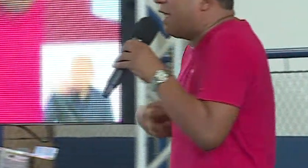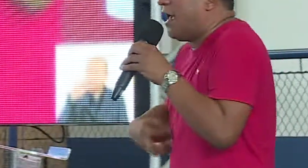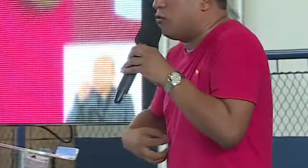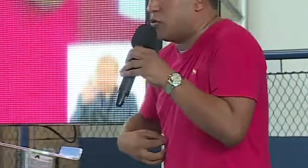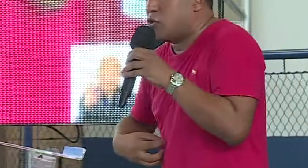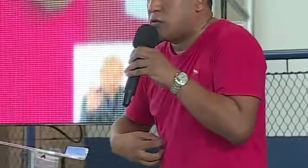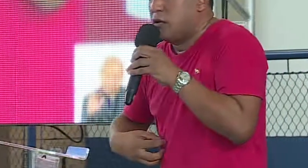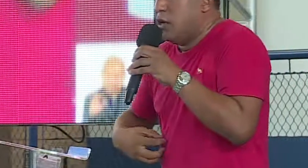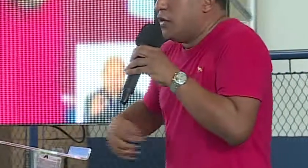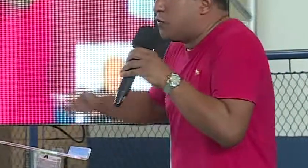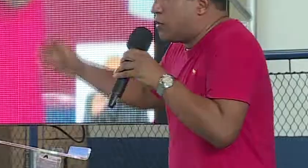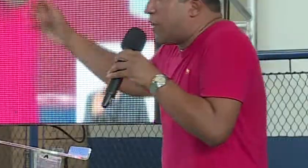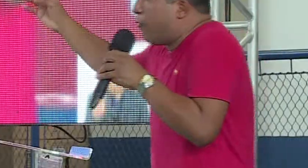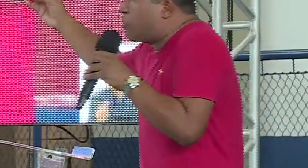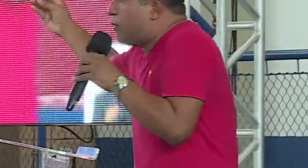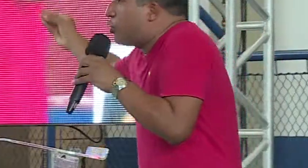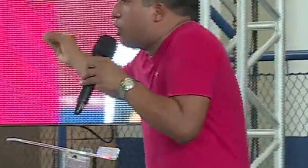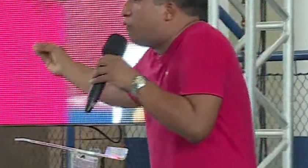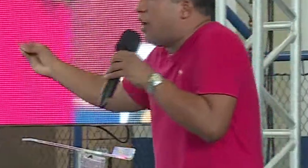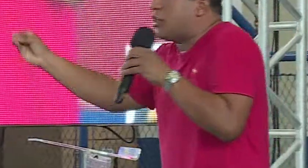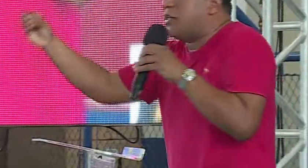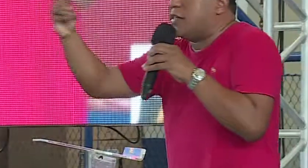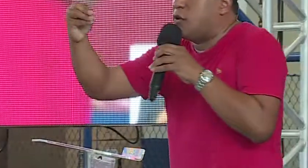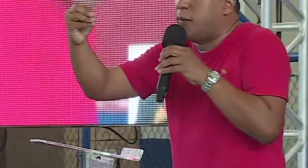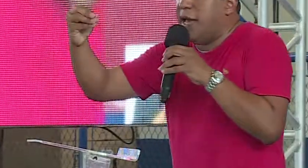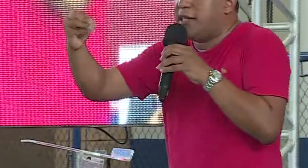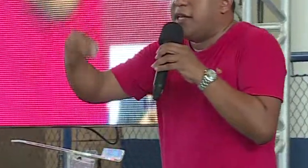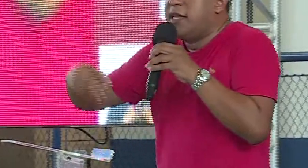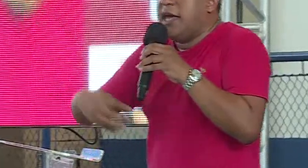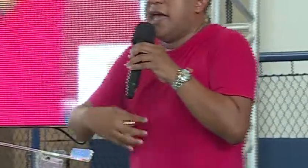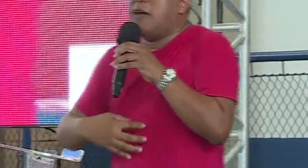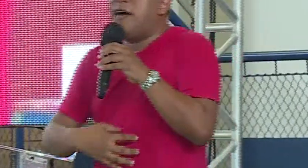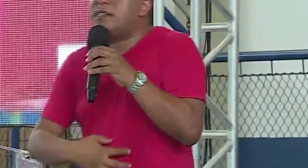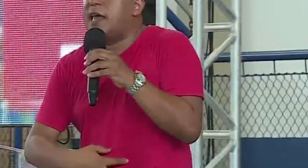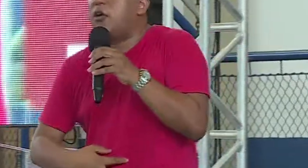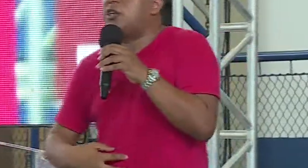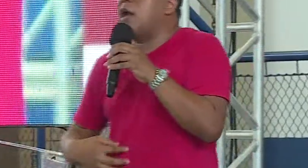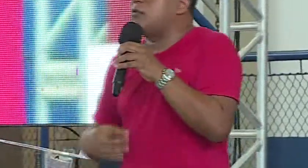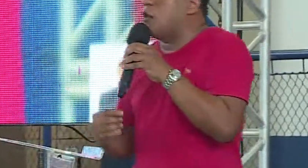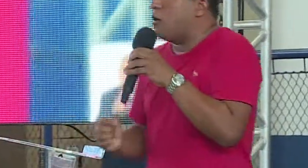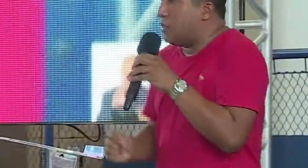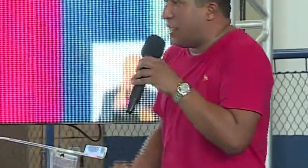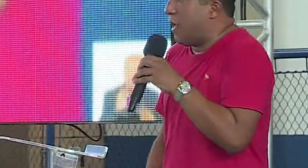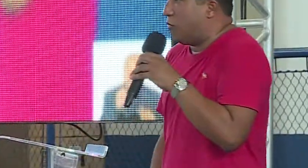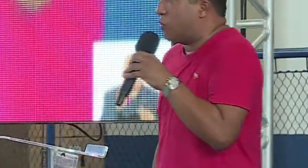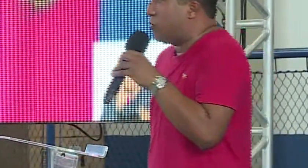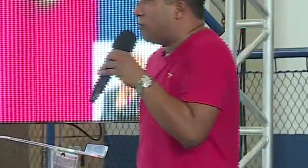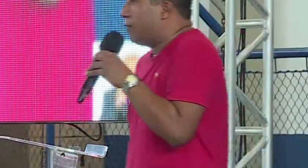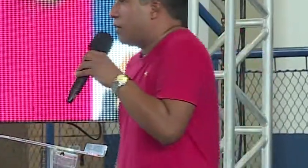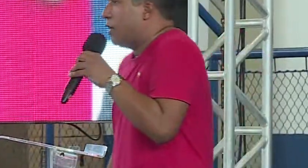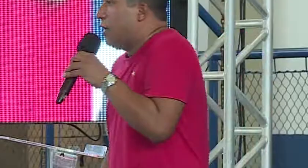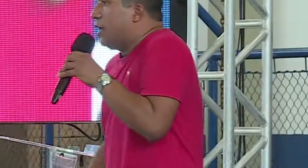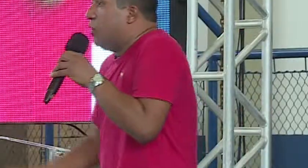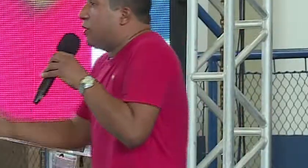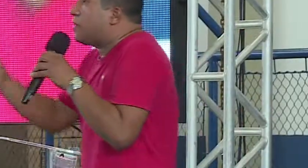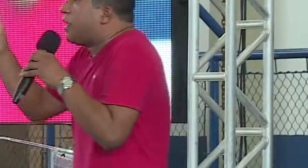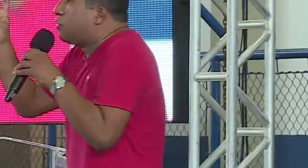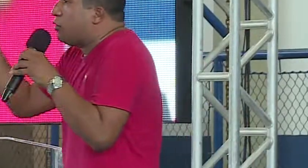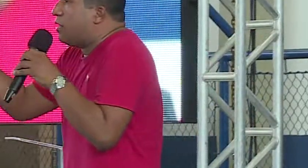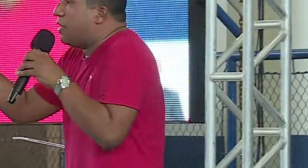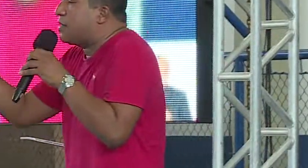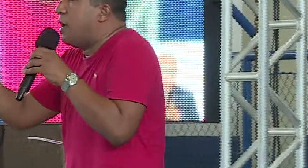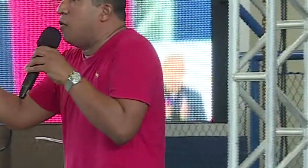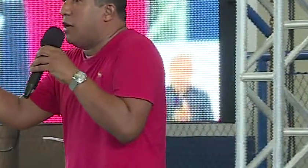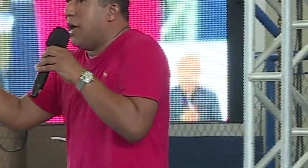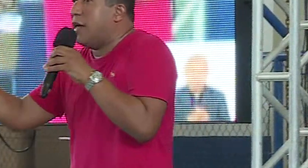órgãos internos. Se você for submetido a um feixe de radiação beta, ela vai se alojar nos órgãos internos. E o terceiro